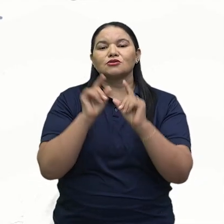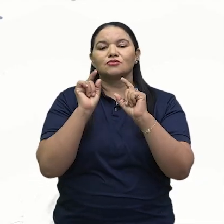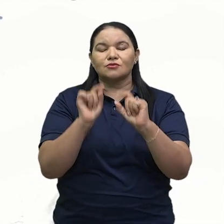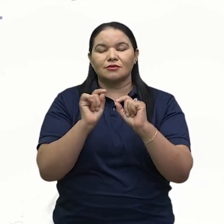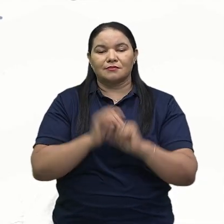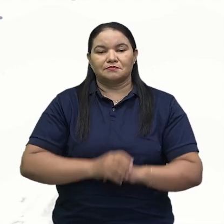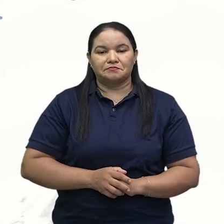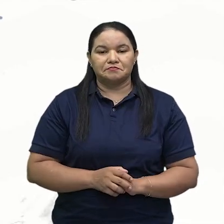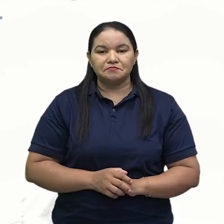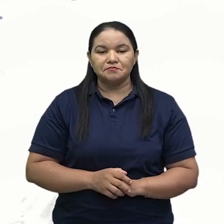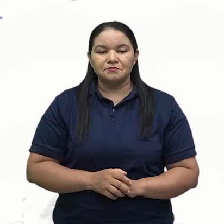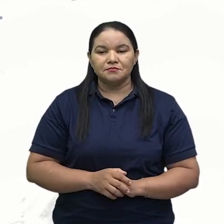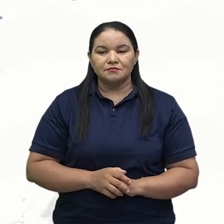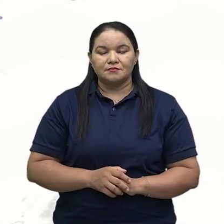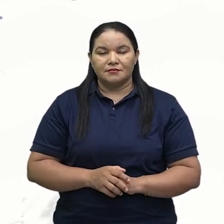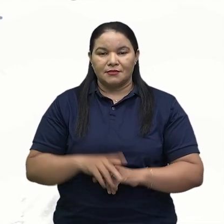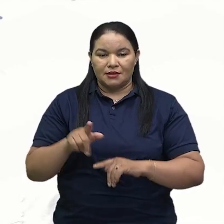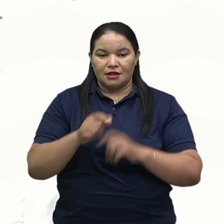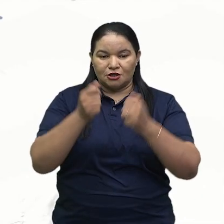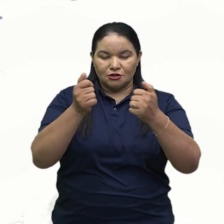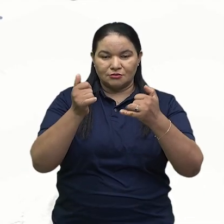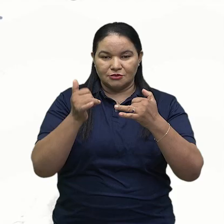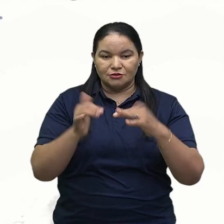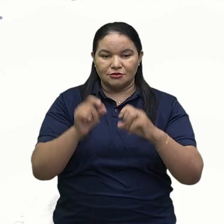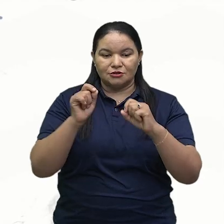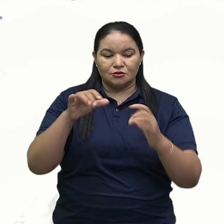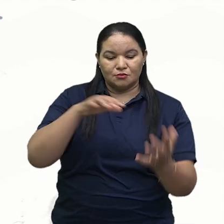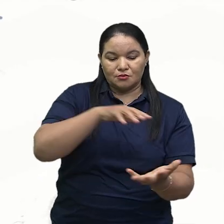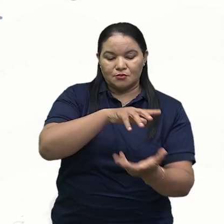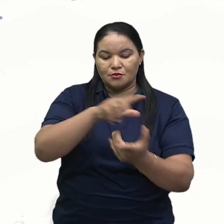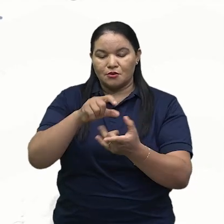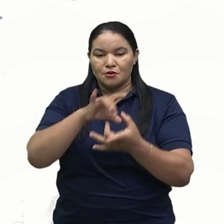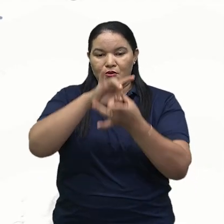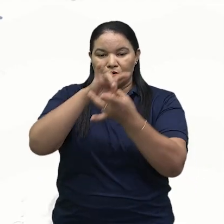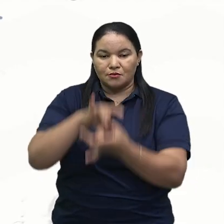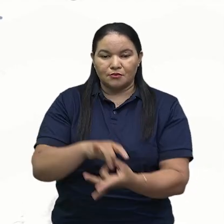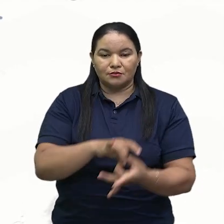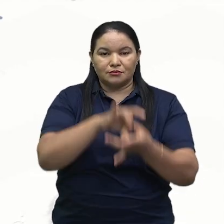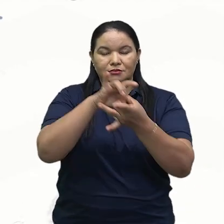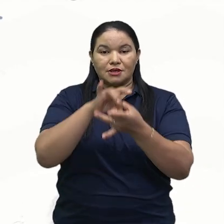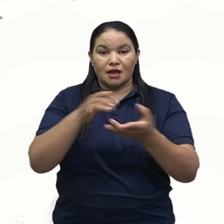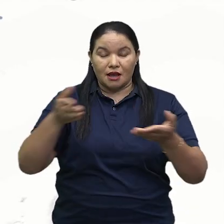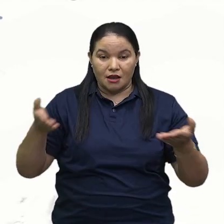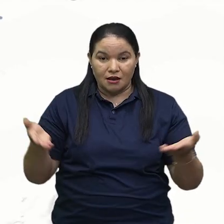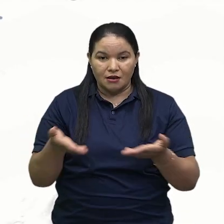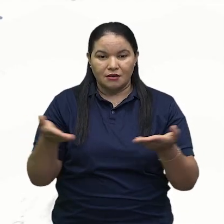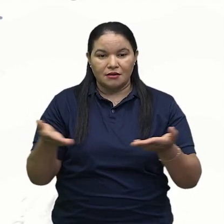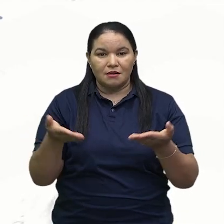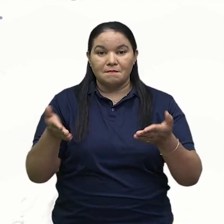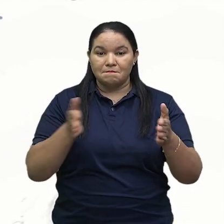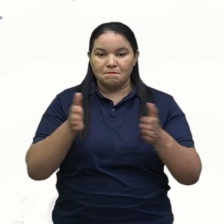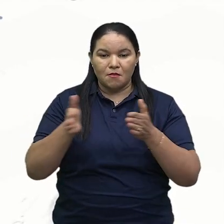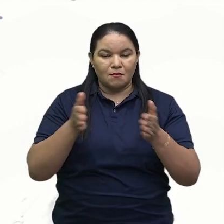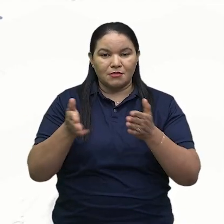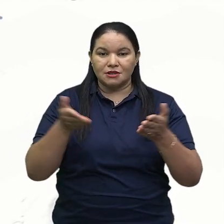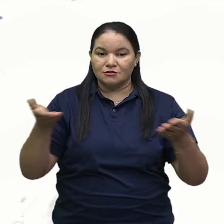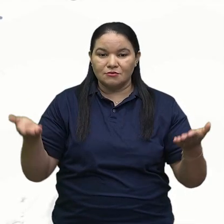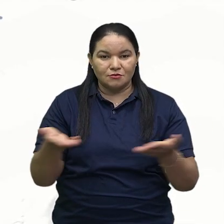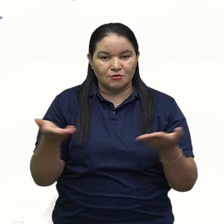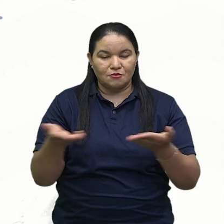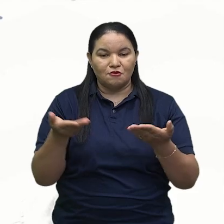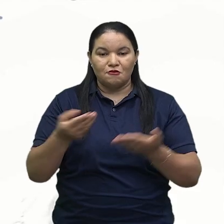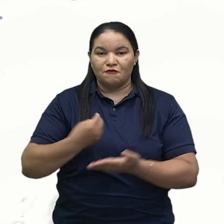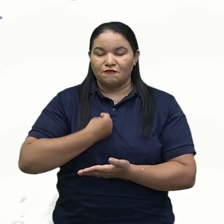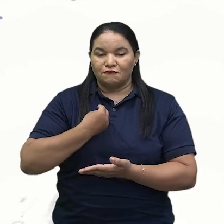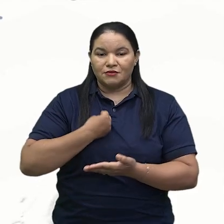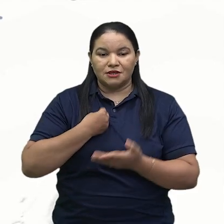vocês podem dizer que a globalização é este momento atual em que vive a nossa